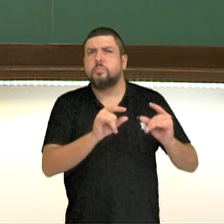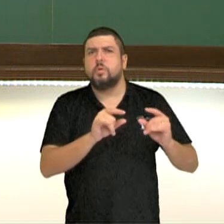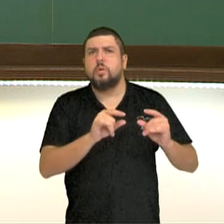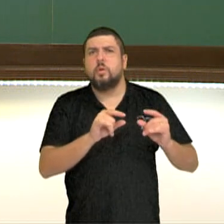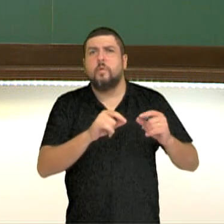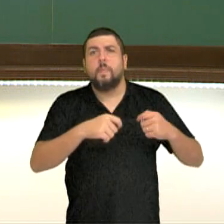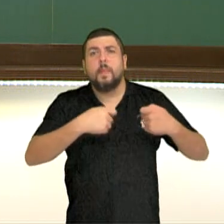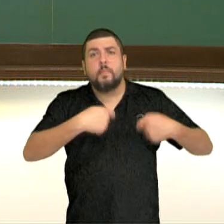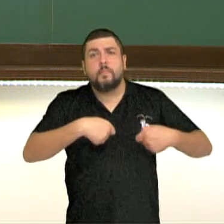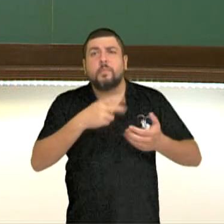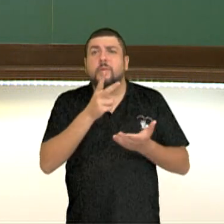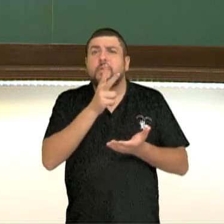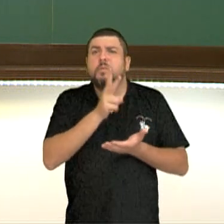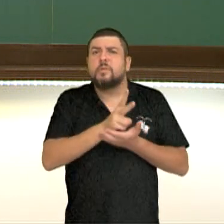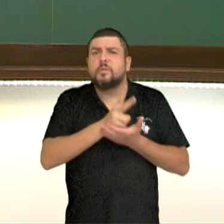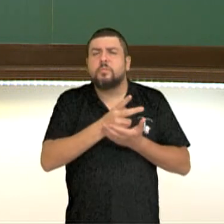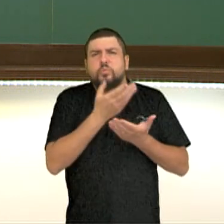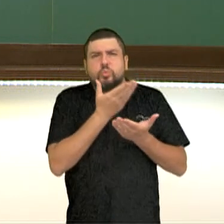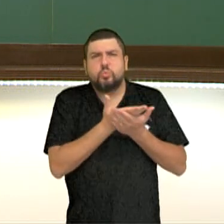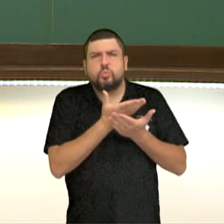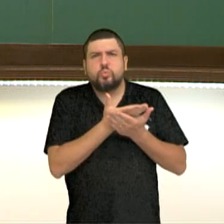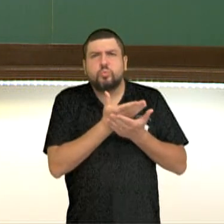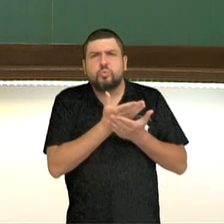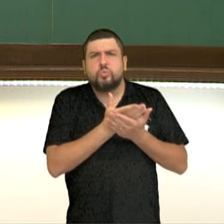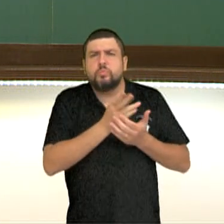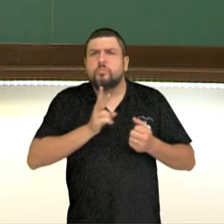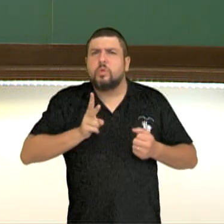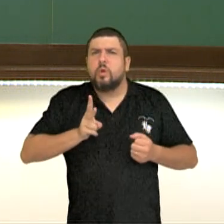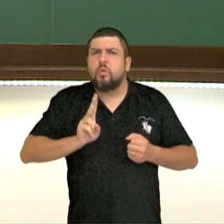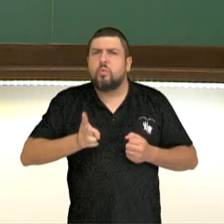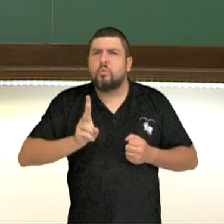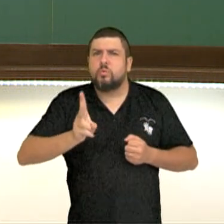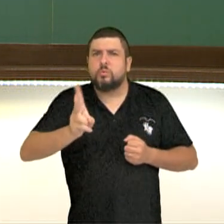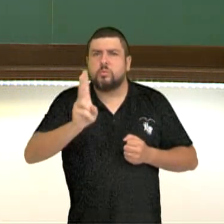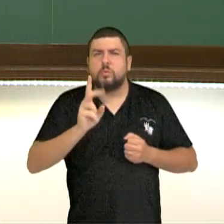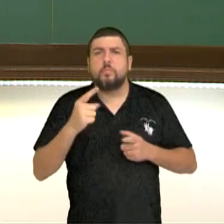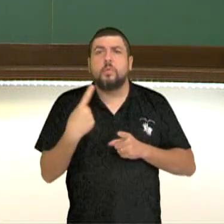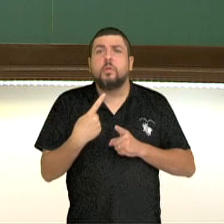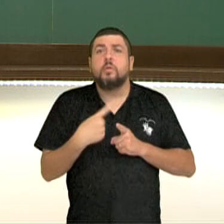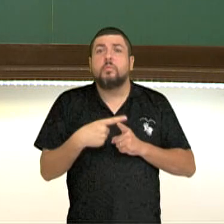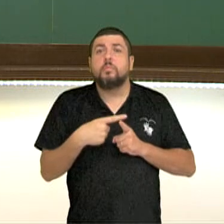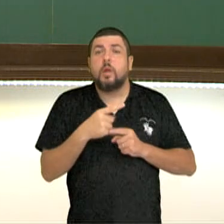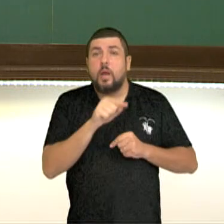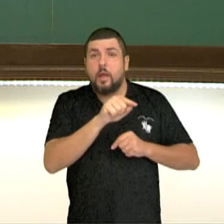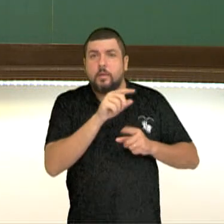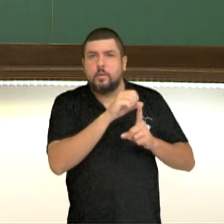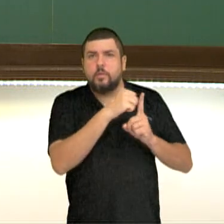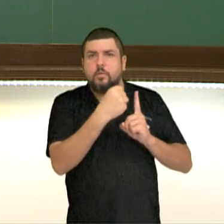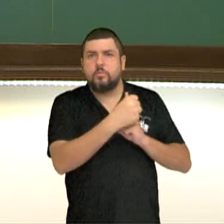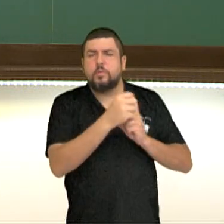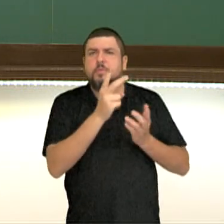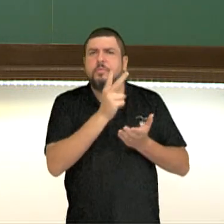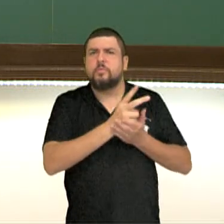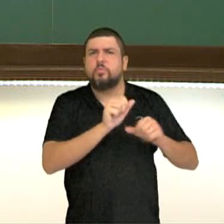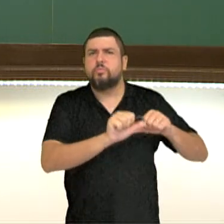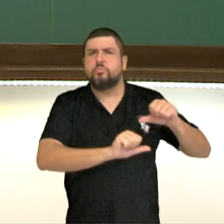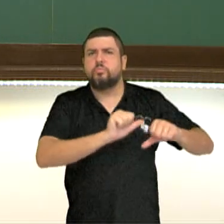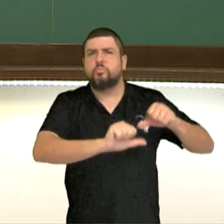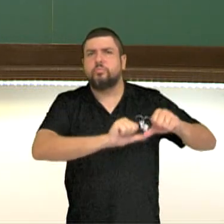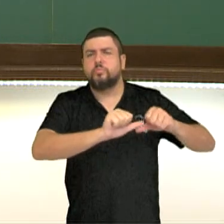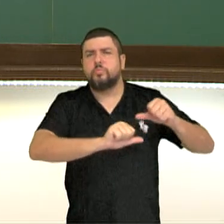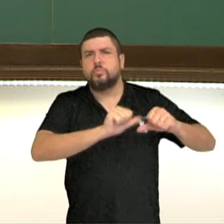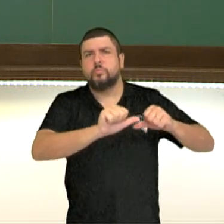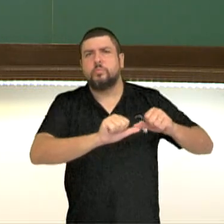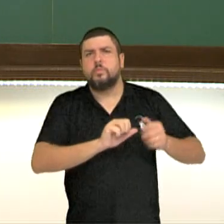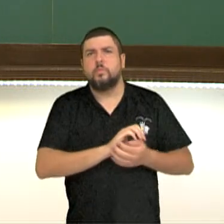de estudos sobre essas instituições. Porque elas estão em mudança, porque as pessoas estão em mudança. Então,